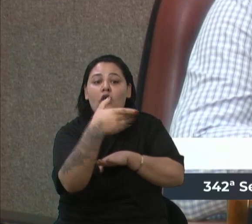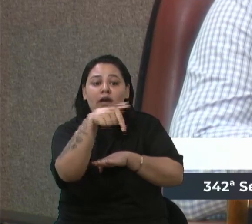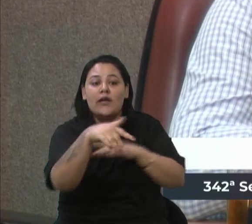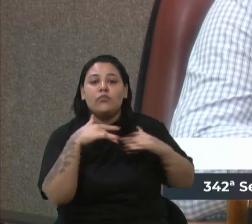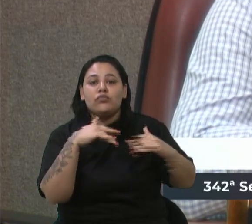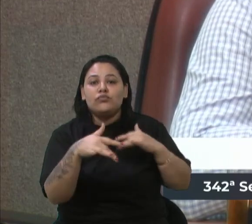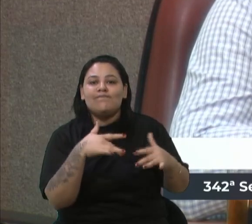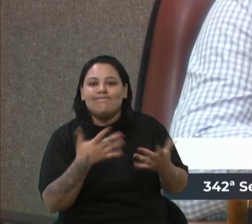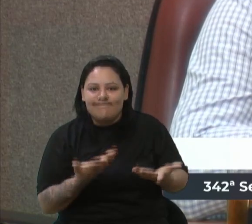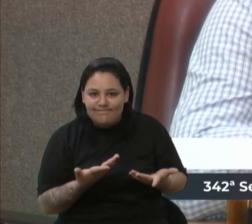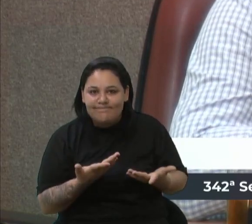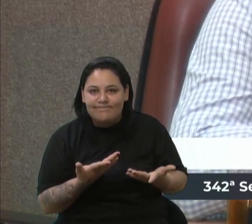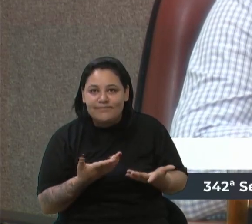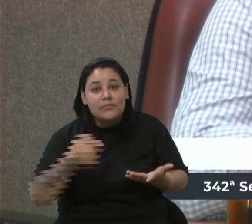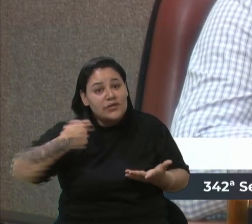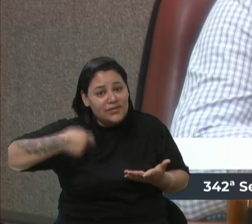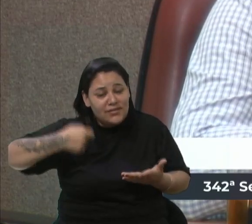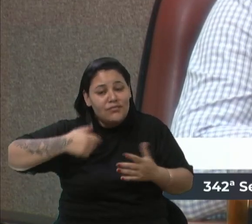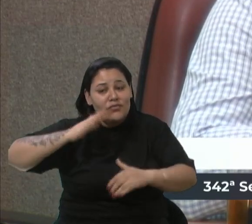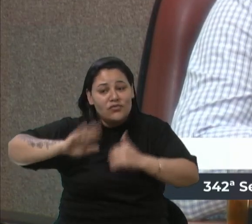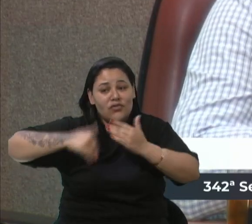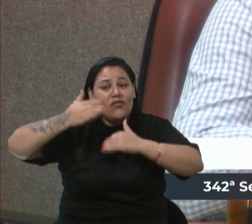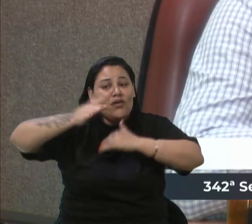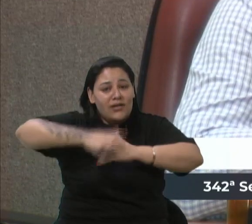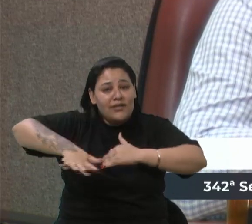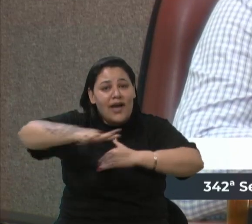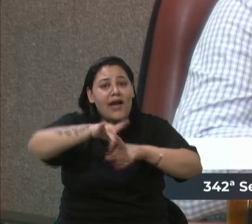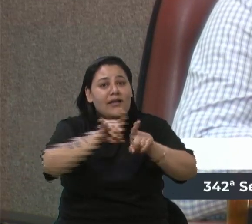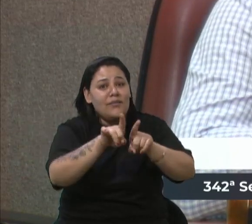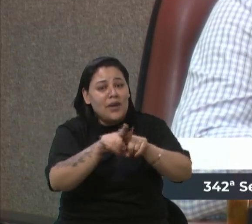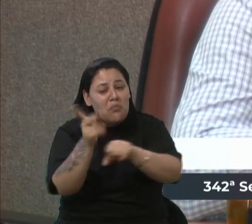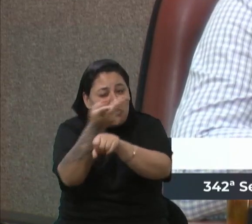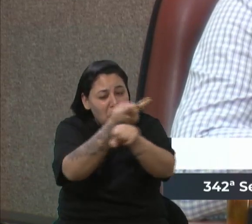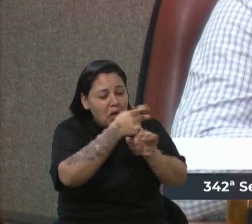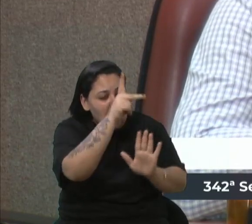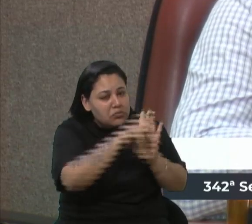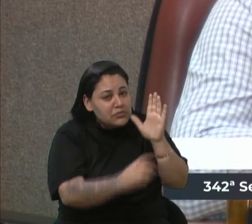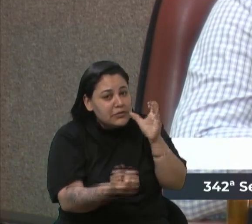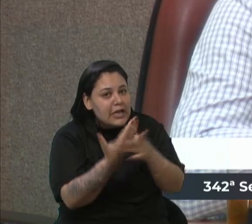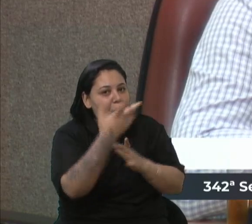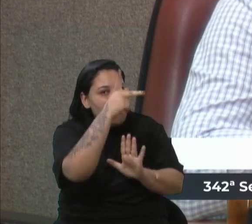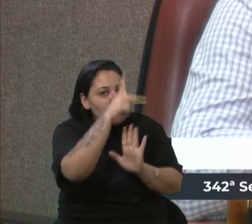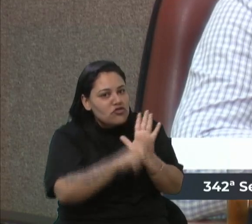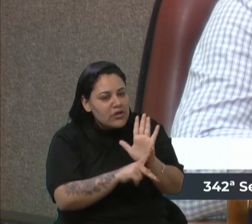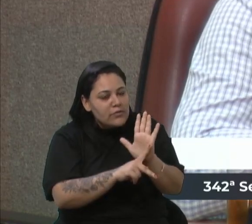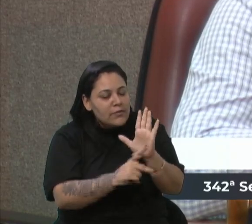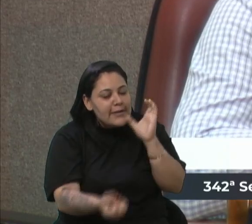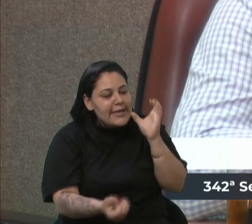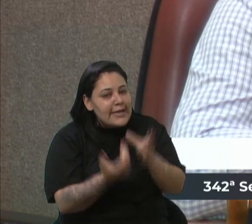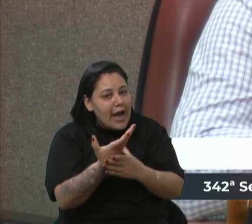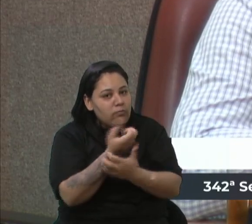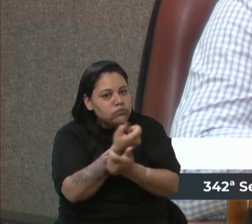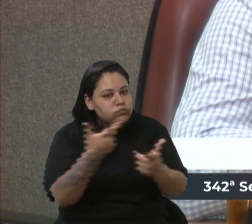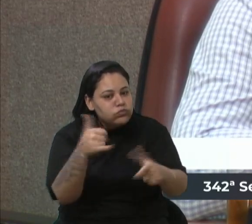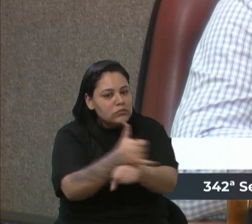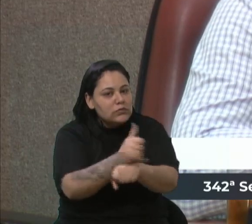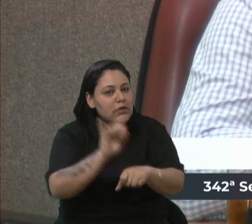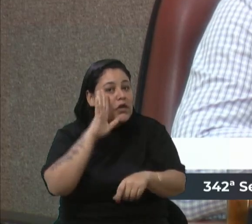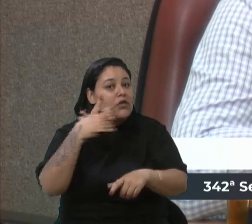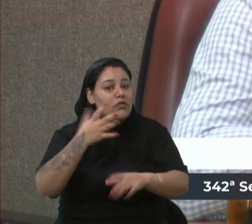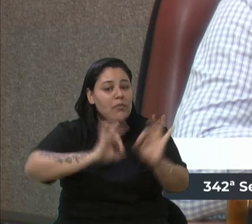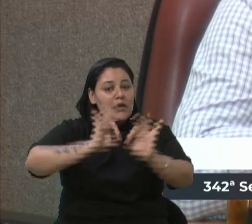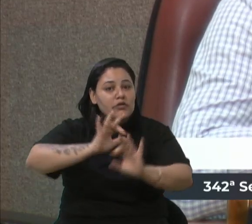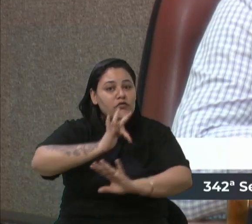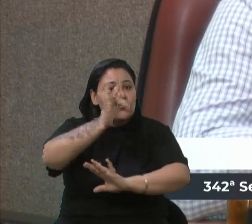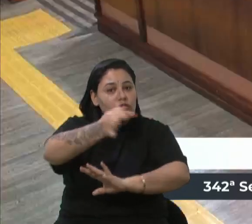temos que começar a evoluir nessa área, começar a buscar projetos, criar soluções para planejar a Caxias do futuro.